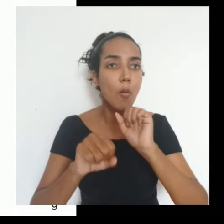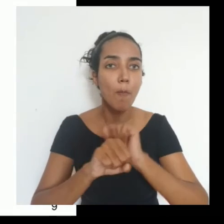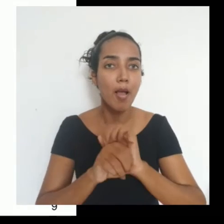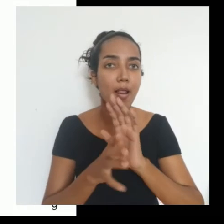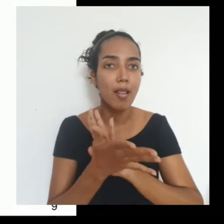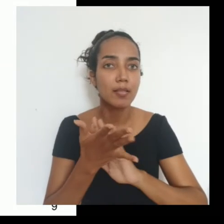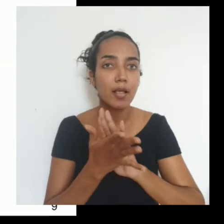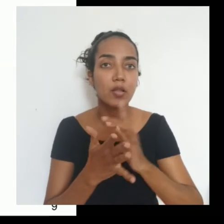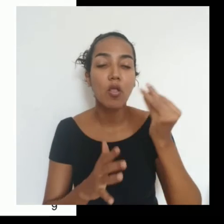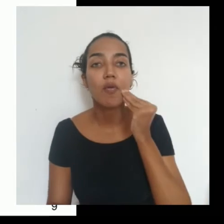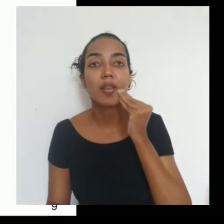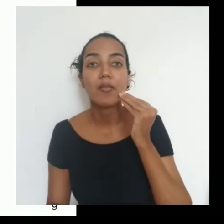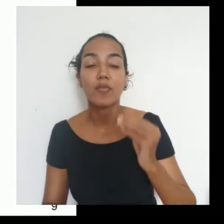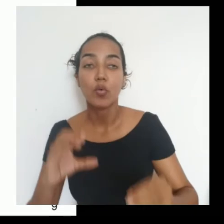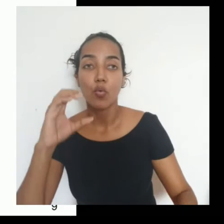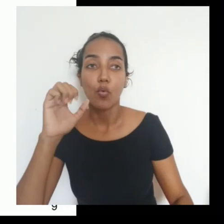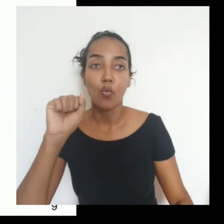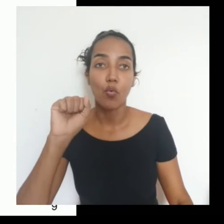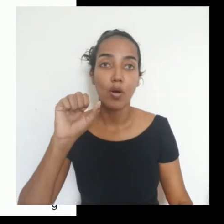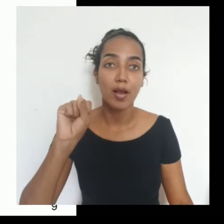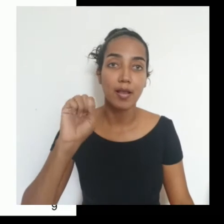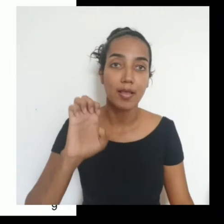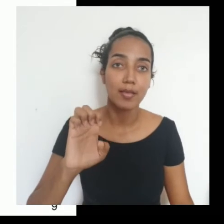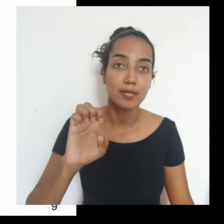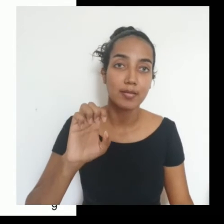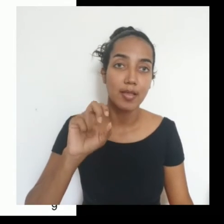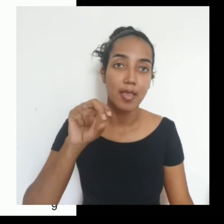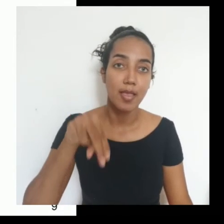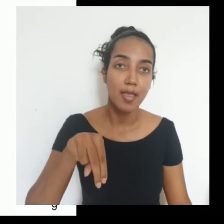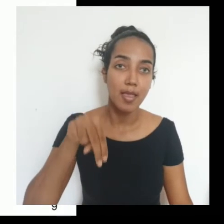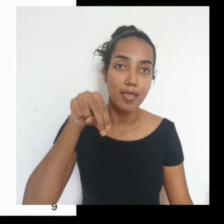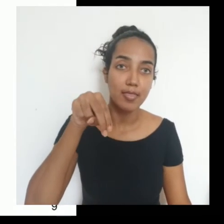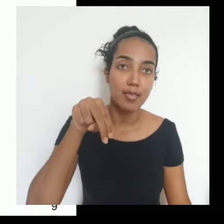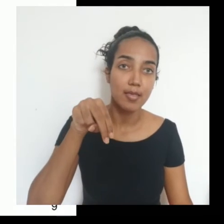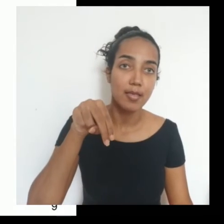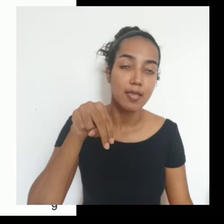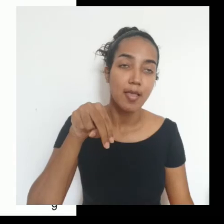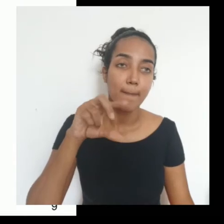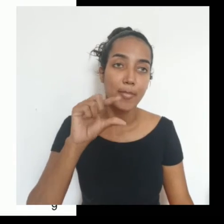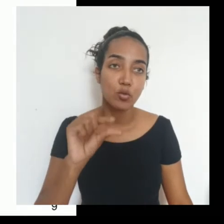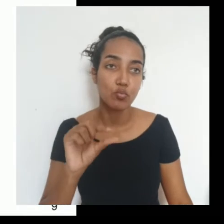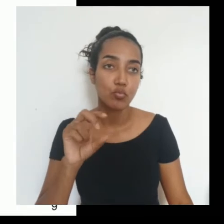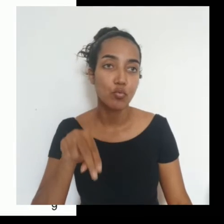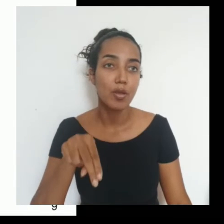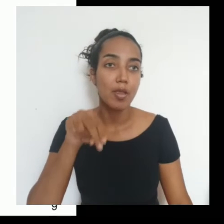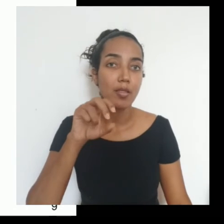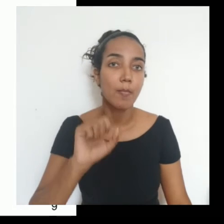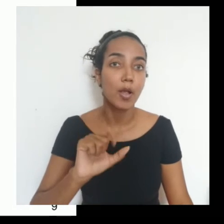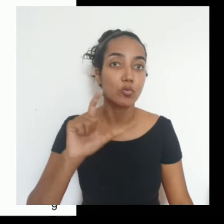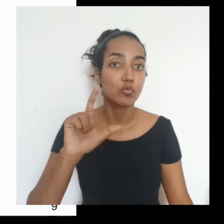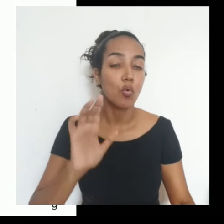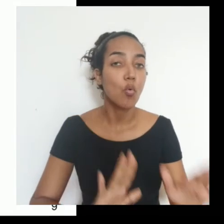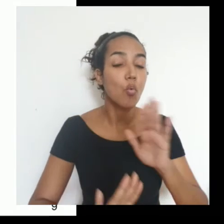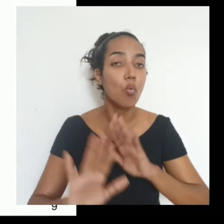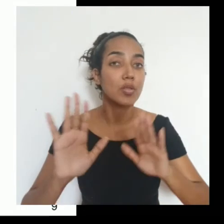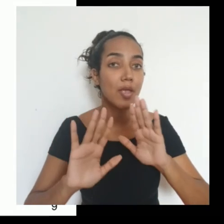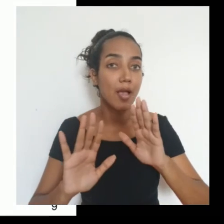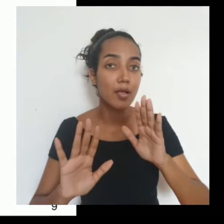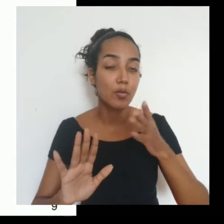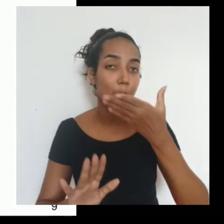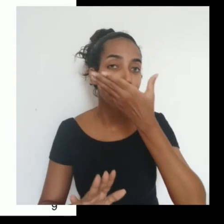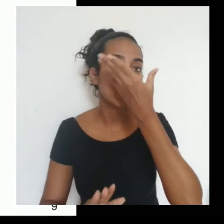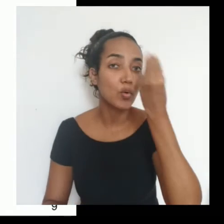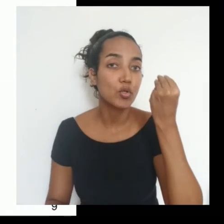maiúsculo, executo um determinado retorno e break. Muito cuidado para não esquecer o break e acabar executando todos os cases